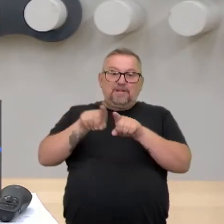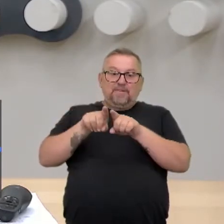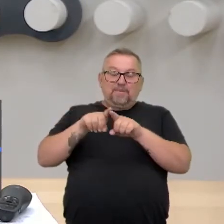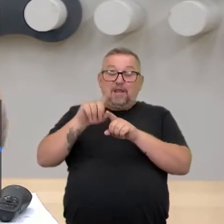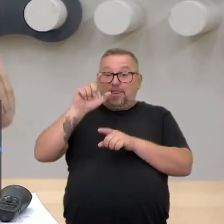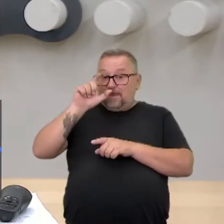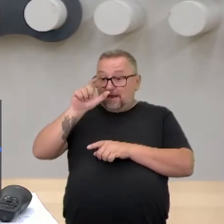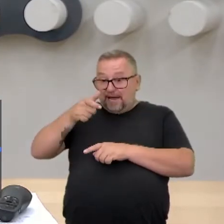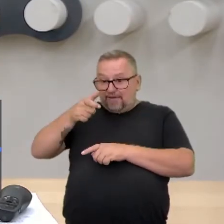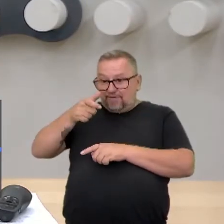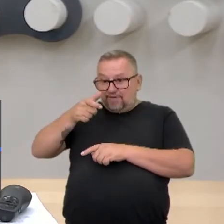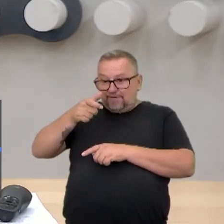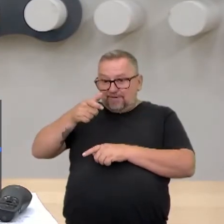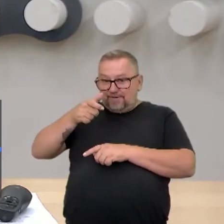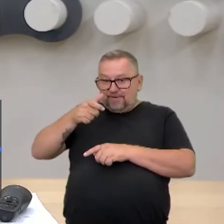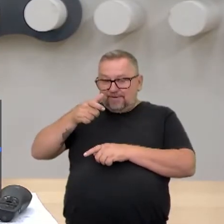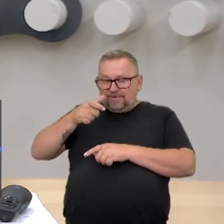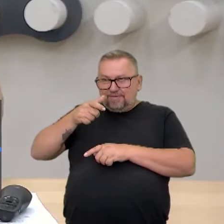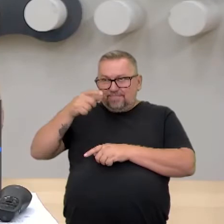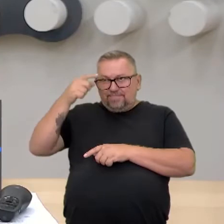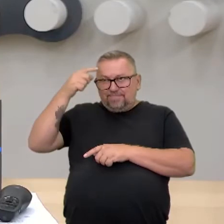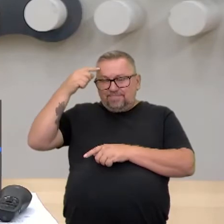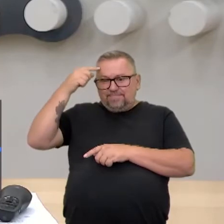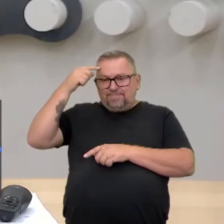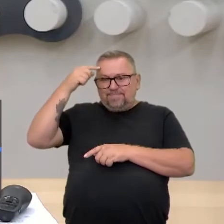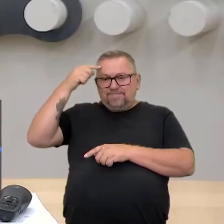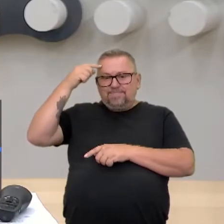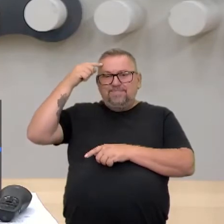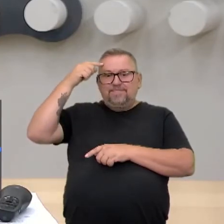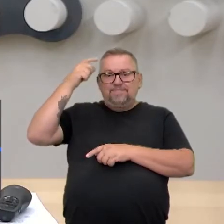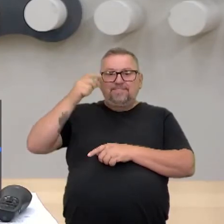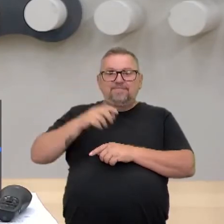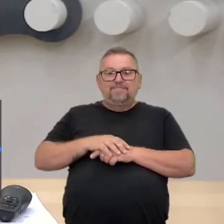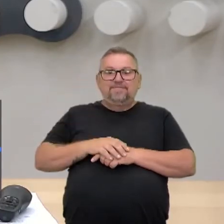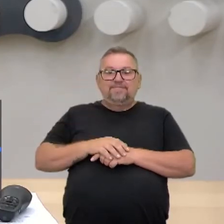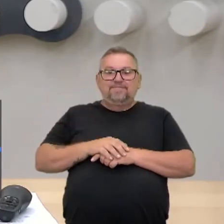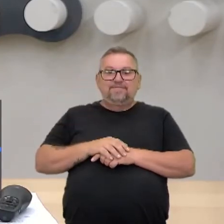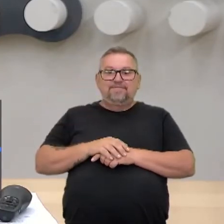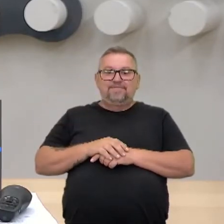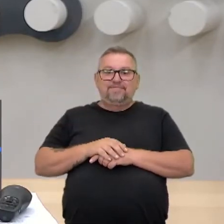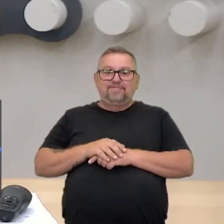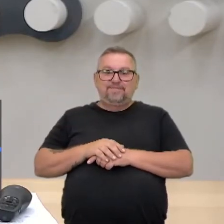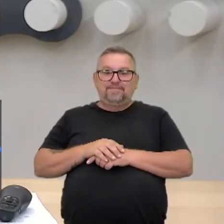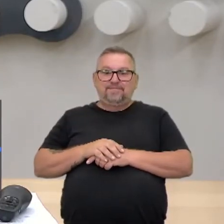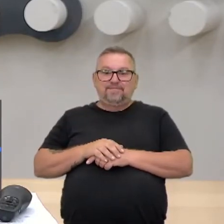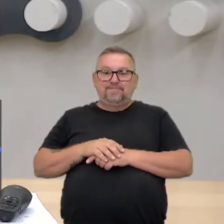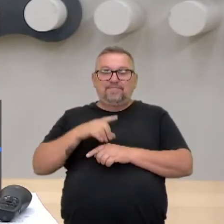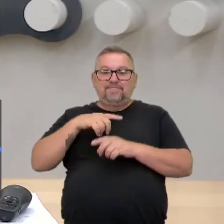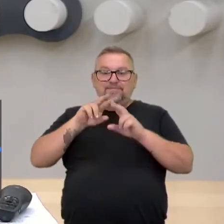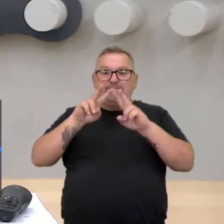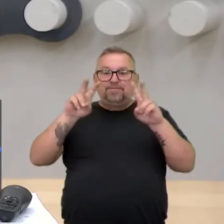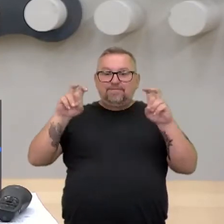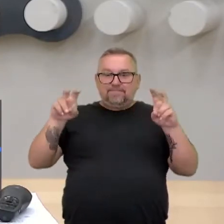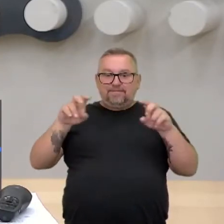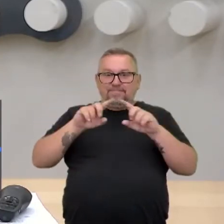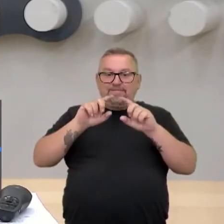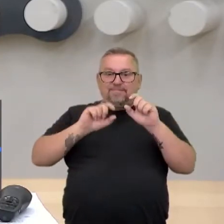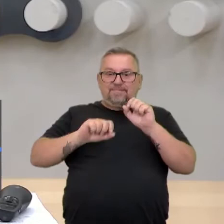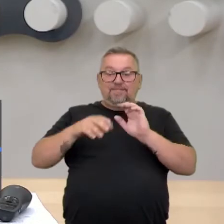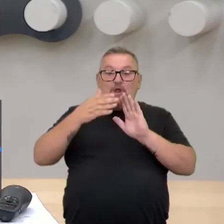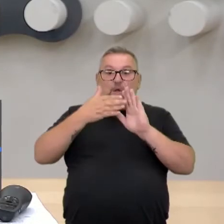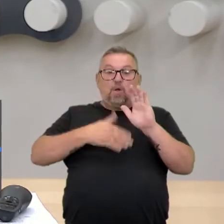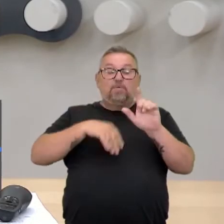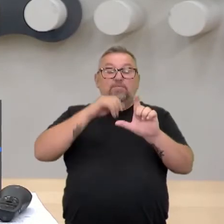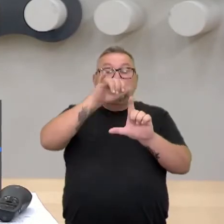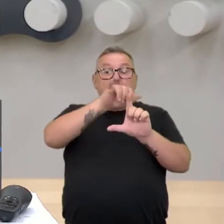de kart normalmente vem logo à cabeça dos Estudantes das estudantes o tema da matemática que é o